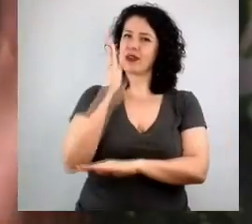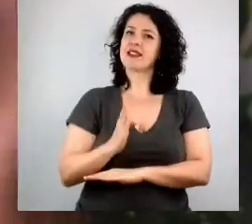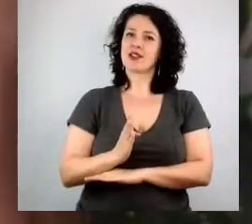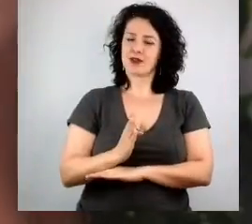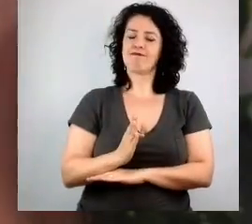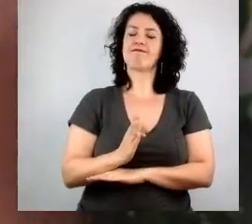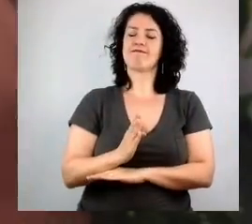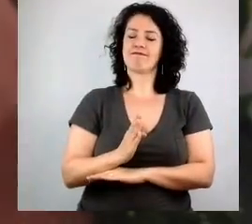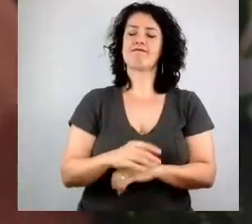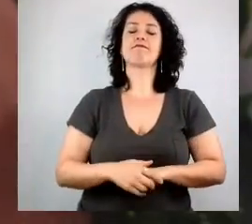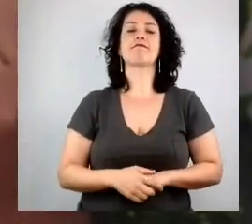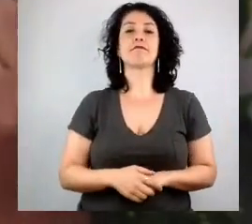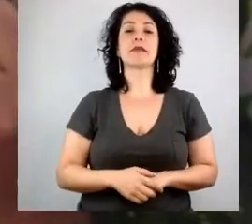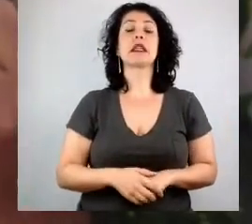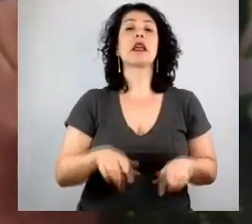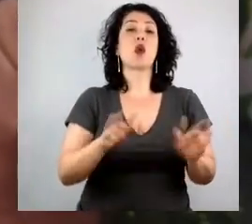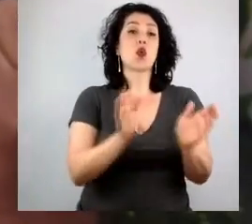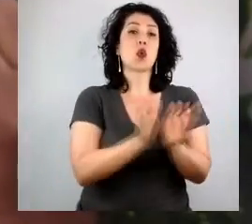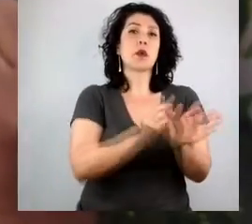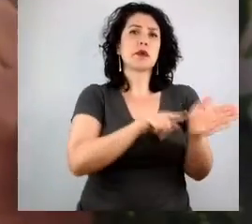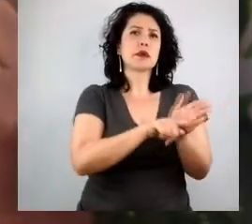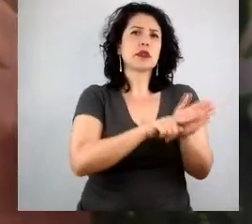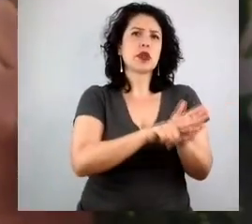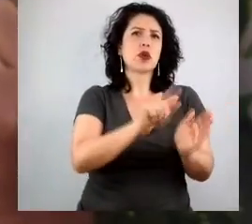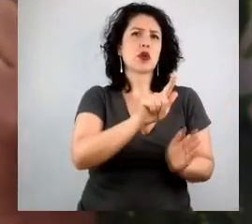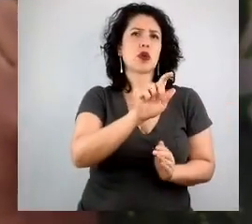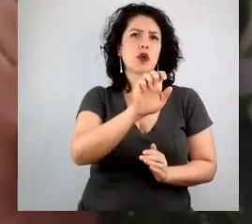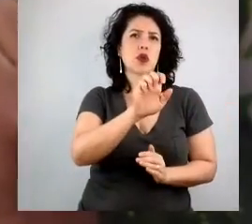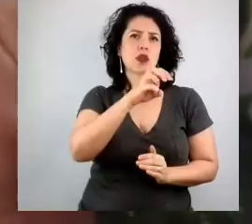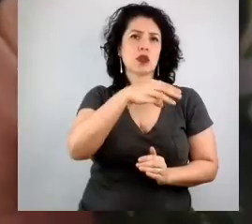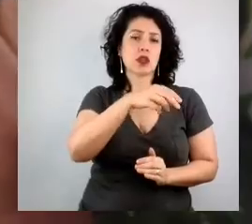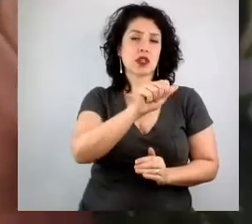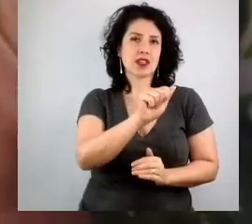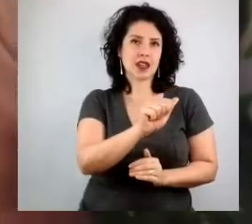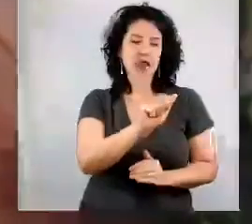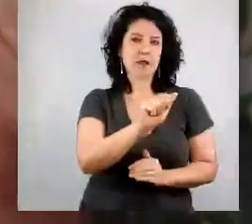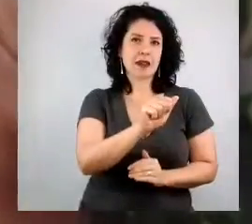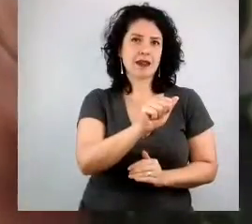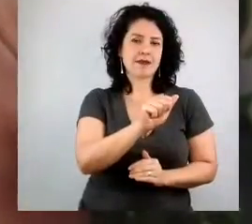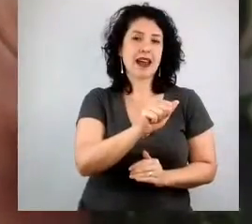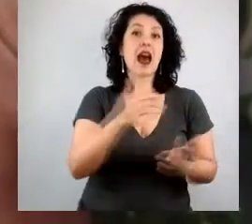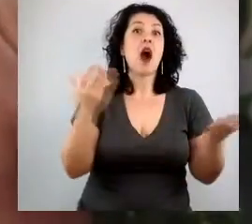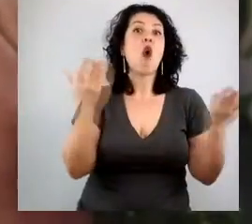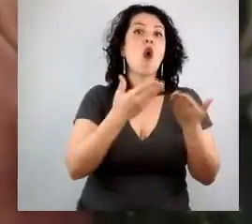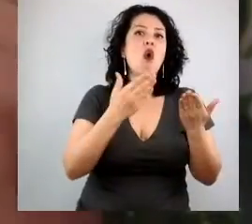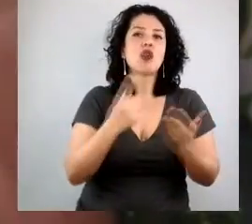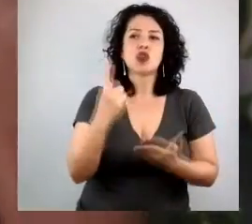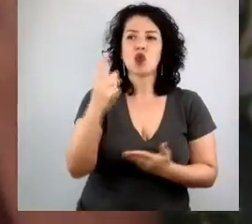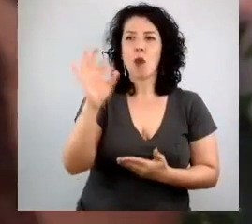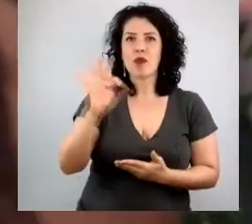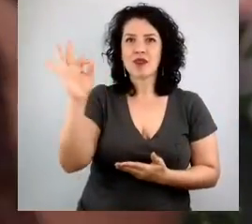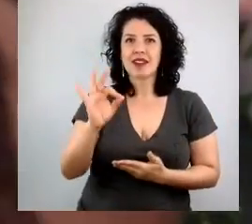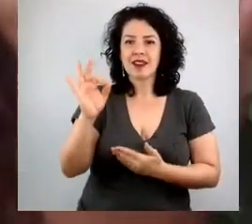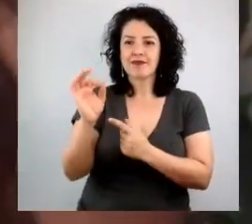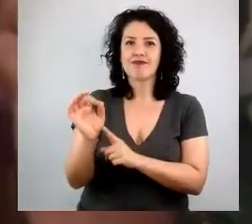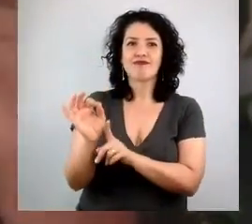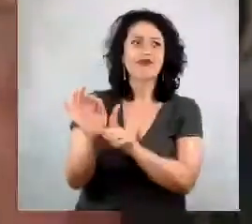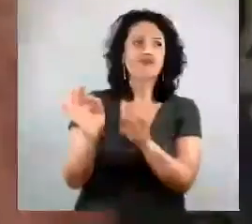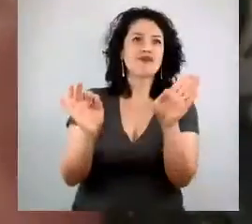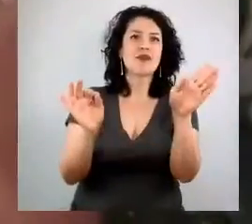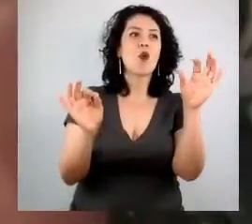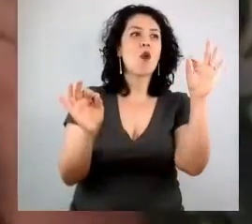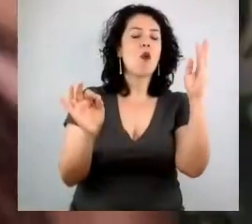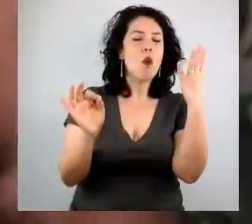Rio de Janeiro, do grupo GEMA, essa porcentagem subiu para 4%. Falando de